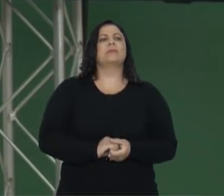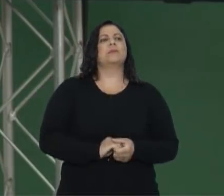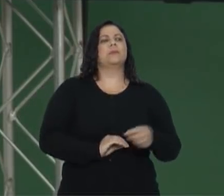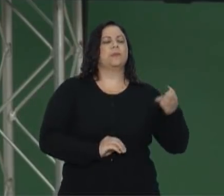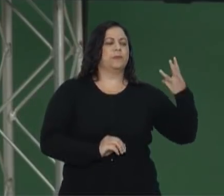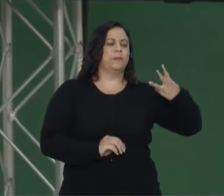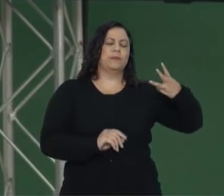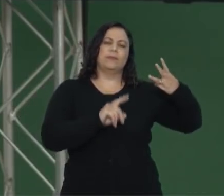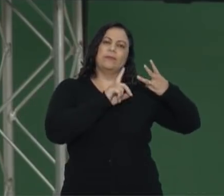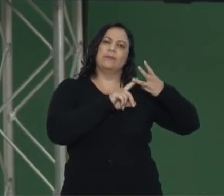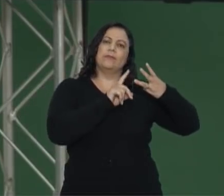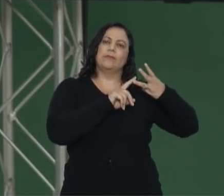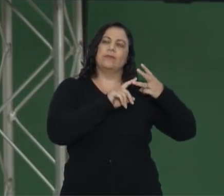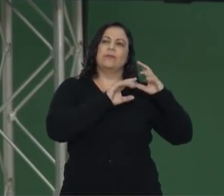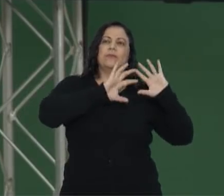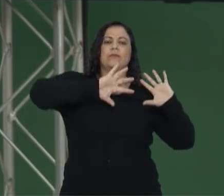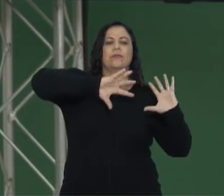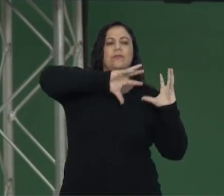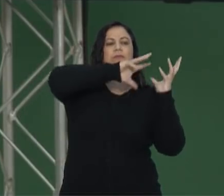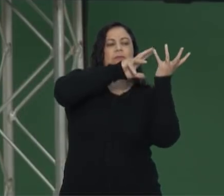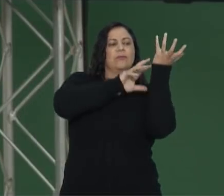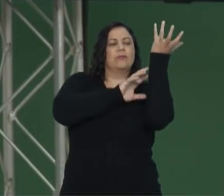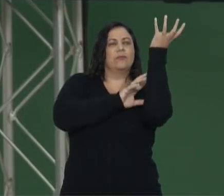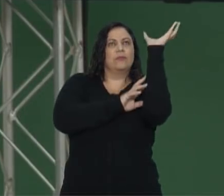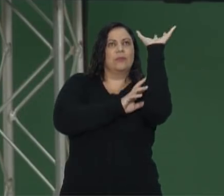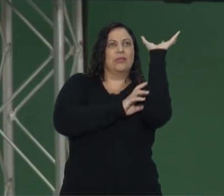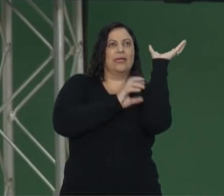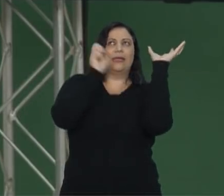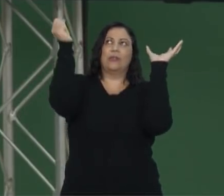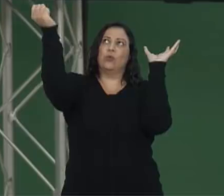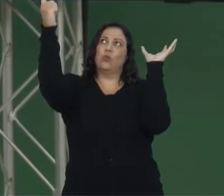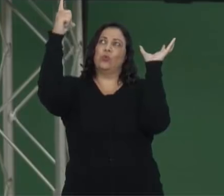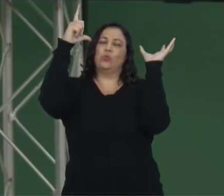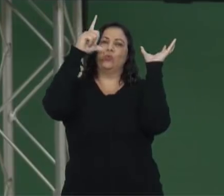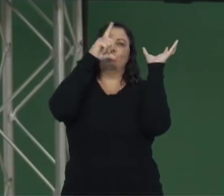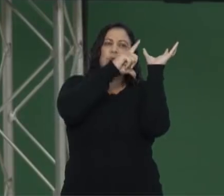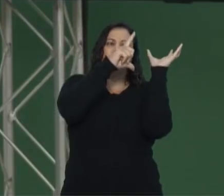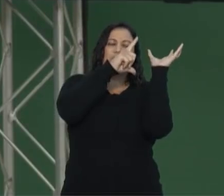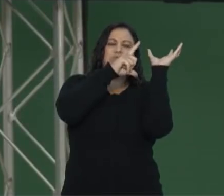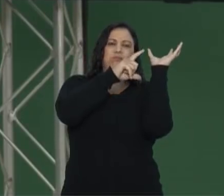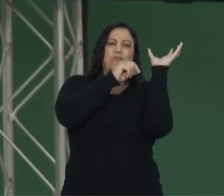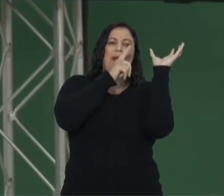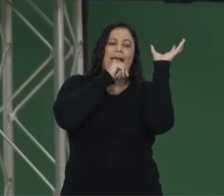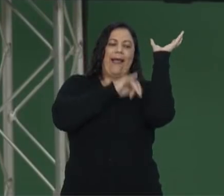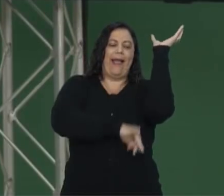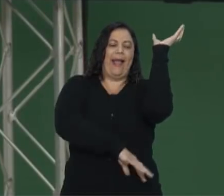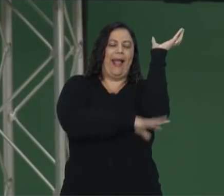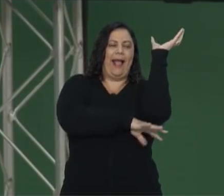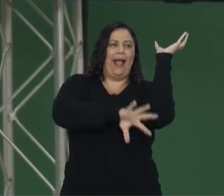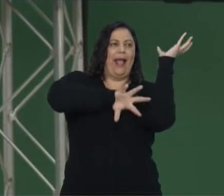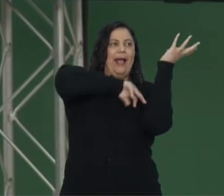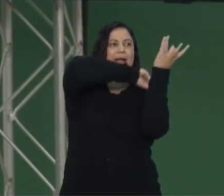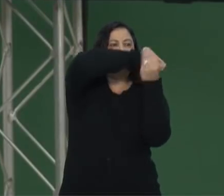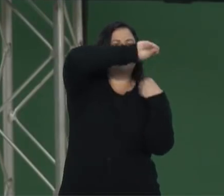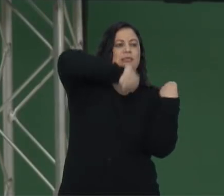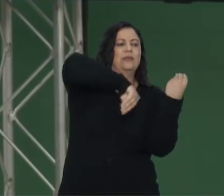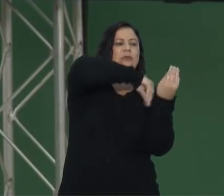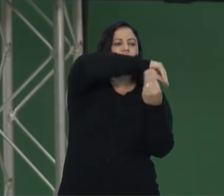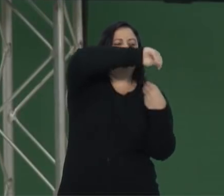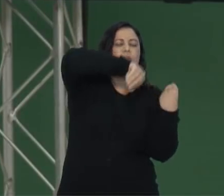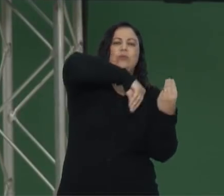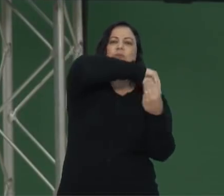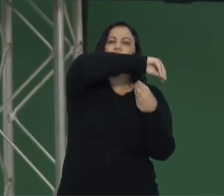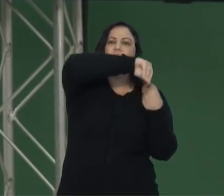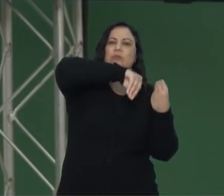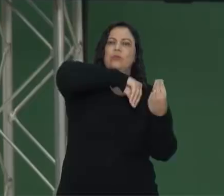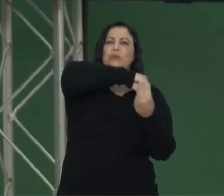situação é a fotossíntese. Então, quando a planta realiza esse processo, ela converte, ela transforma